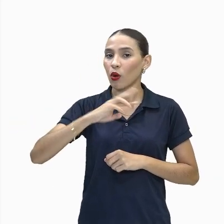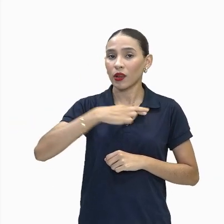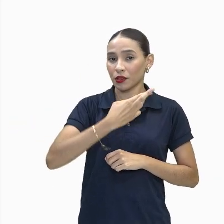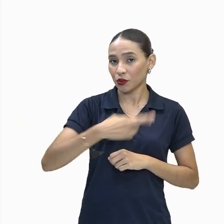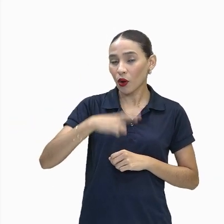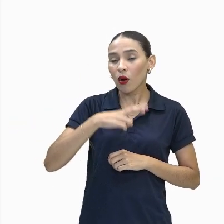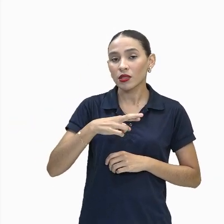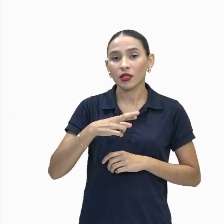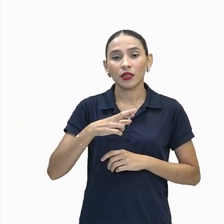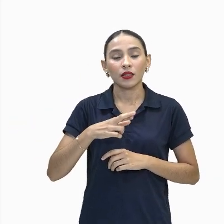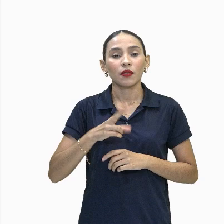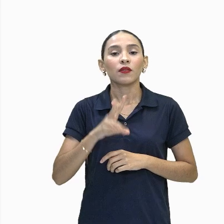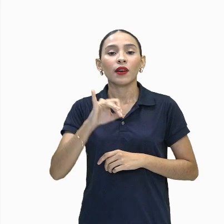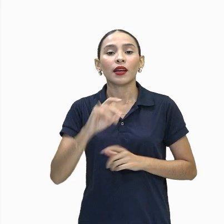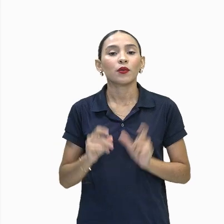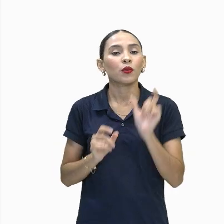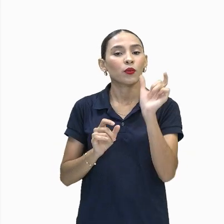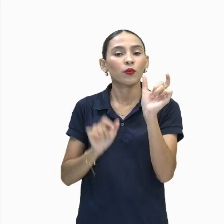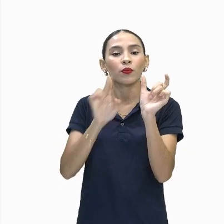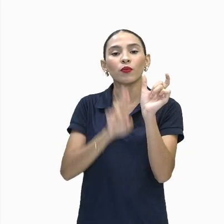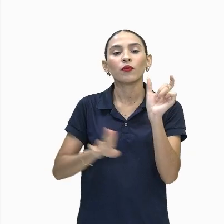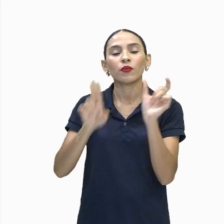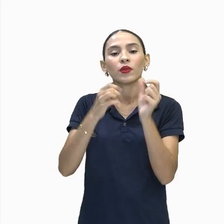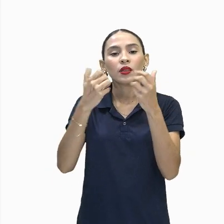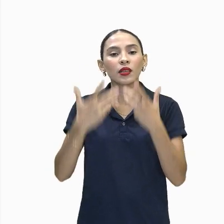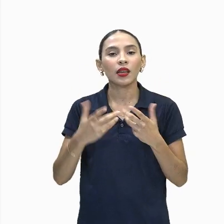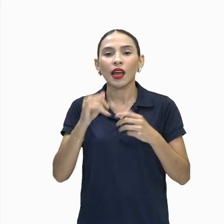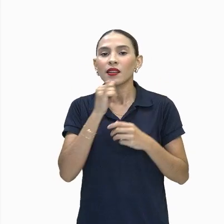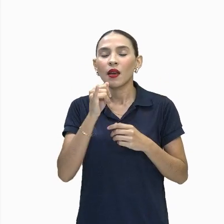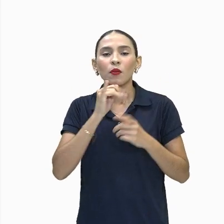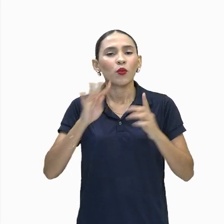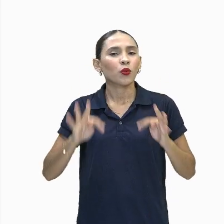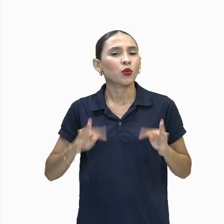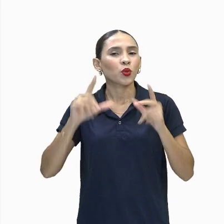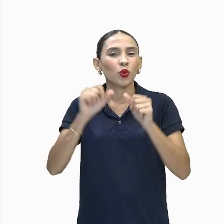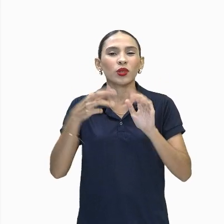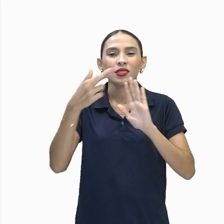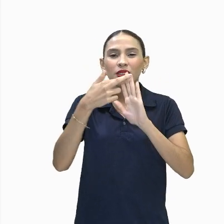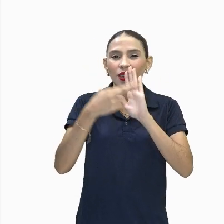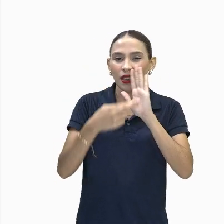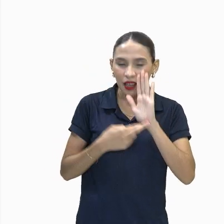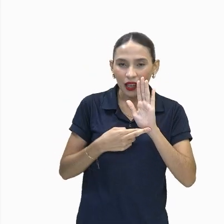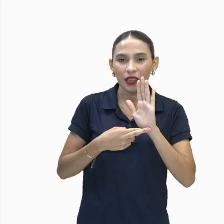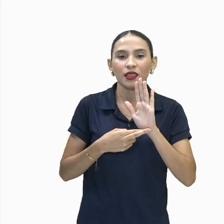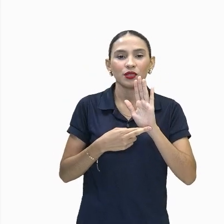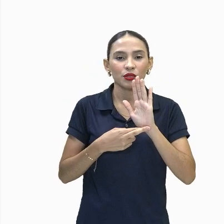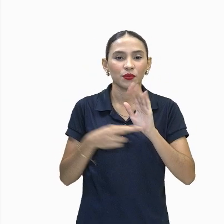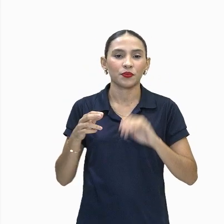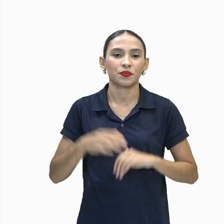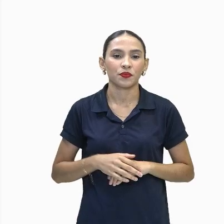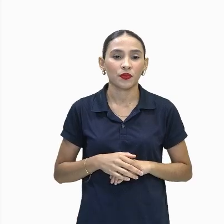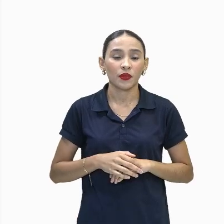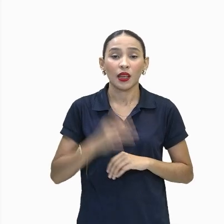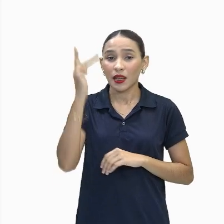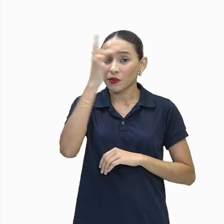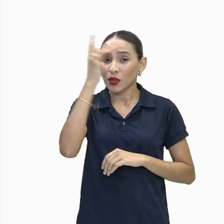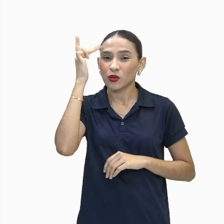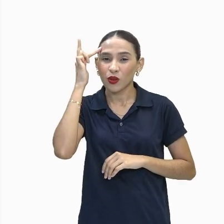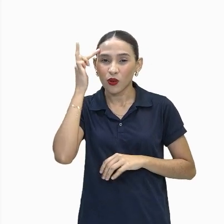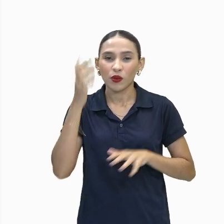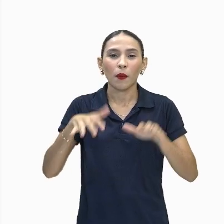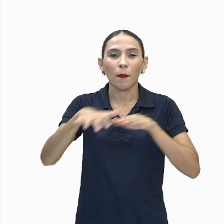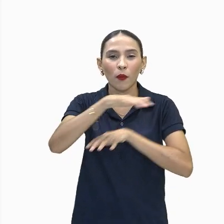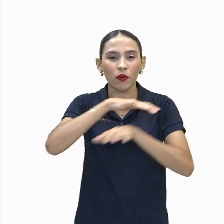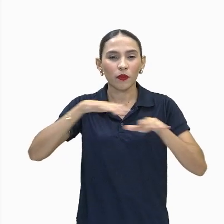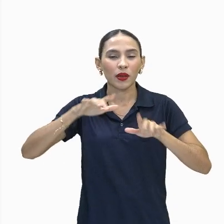gente? Ele usa esse termo aqui para falar assim, contra todas aquelas regras. As pessoas desses movimentos